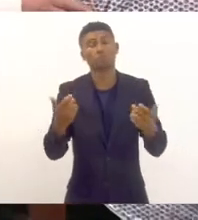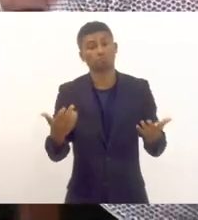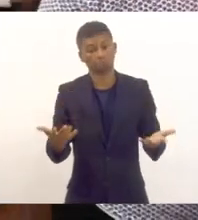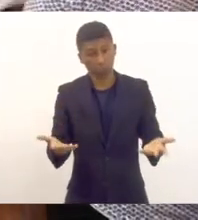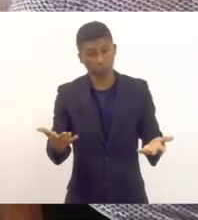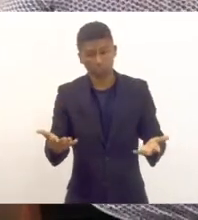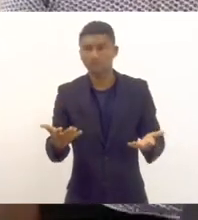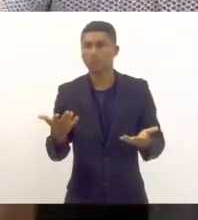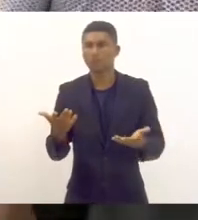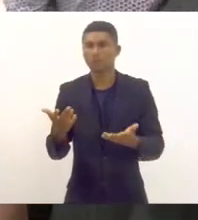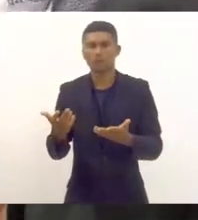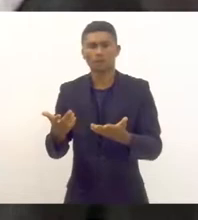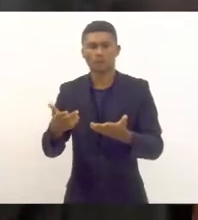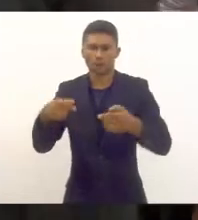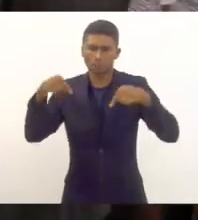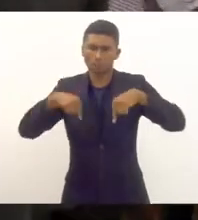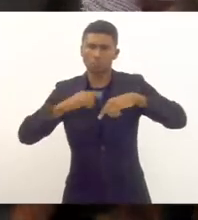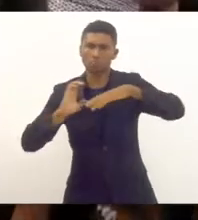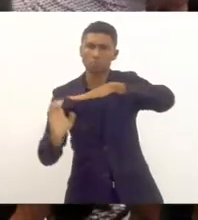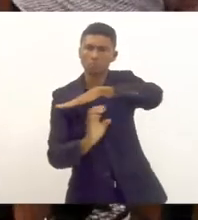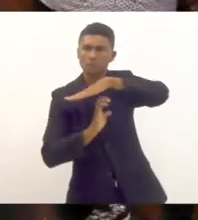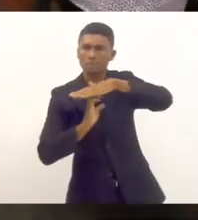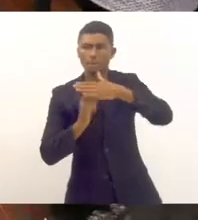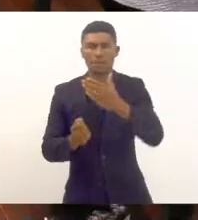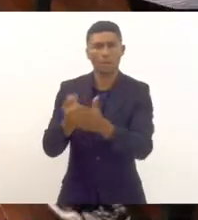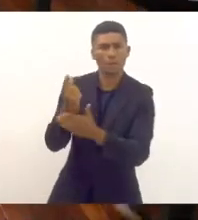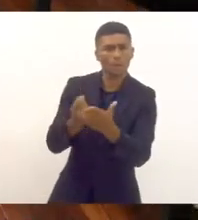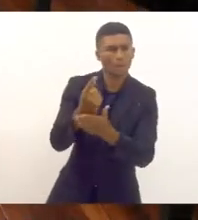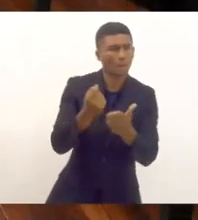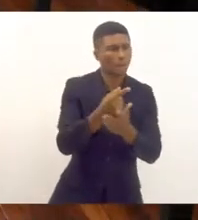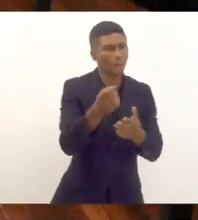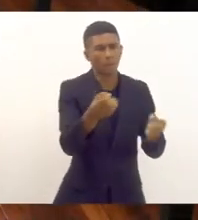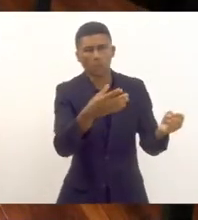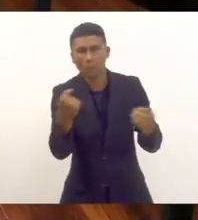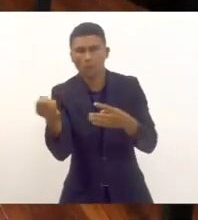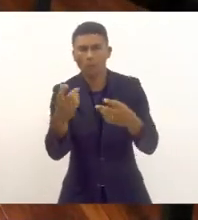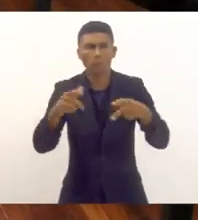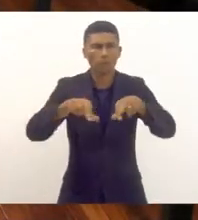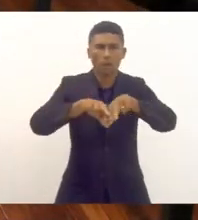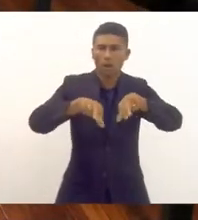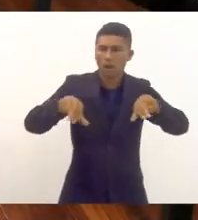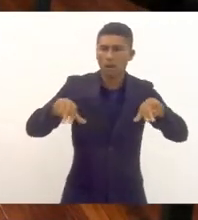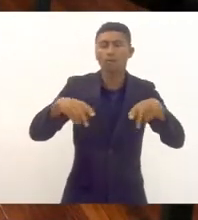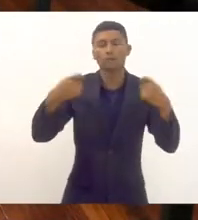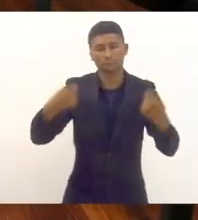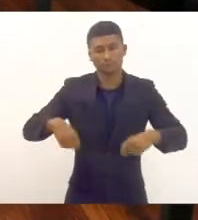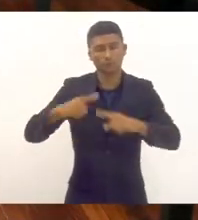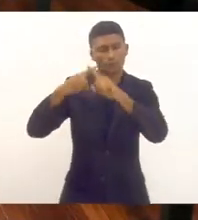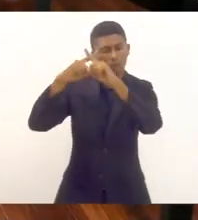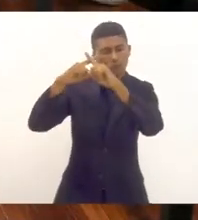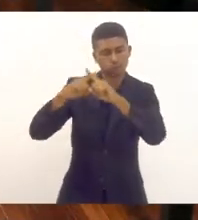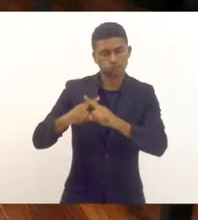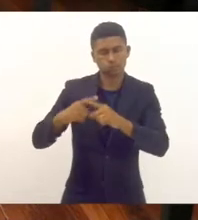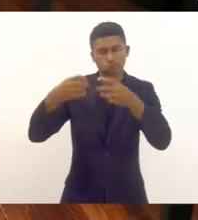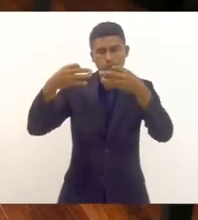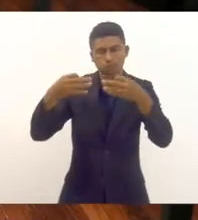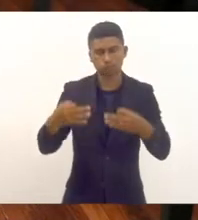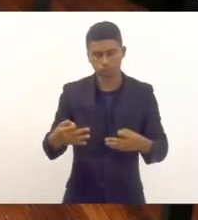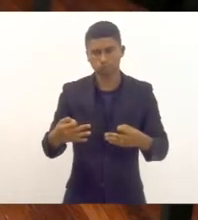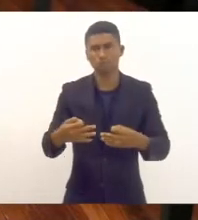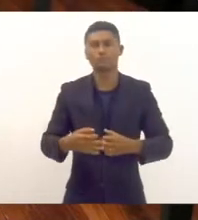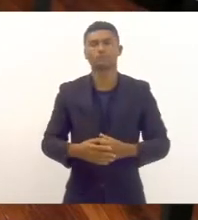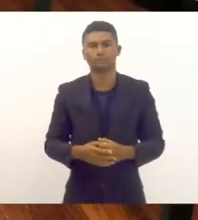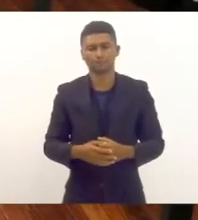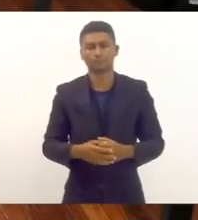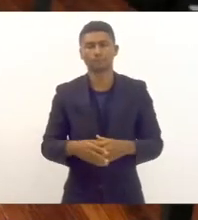por transportadoras no Estado do Rio de Janeiro e a concorrência desleal, que foi deliberado